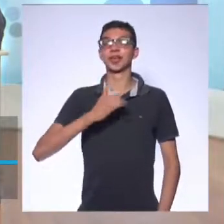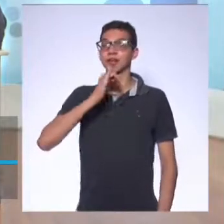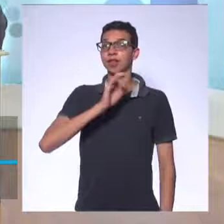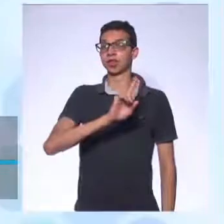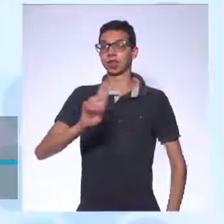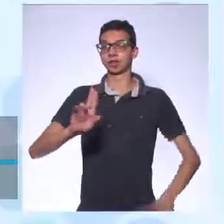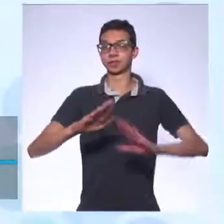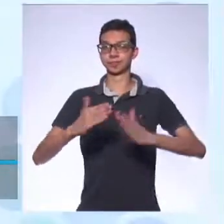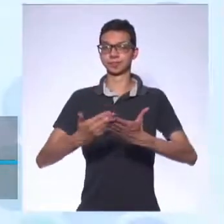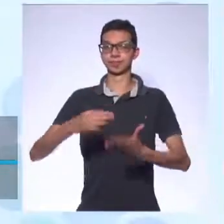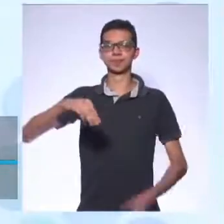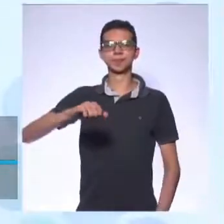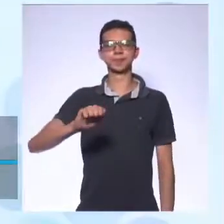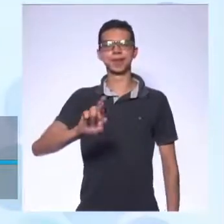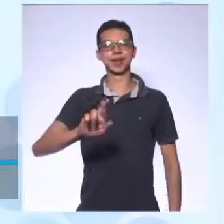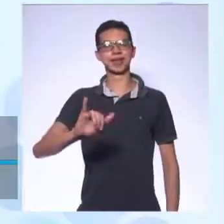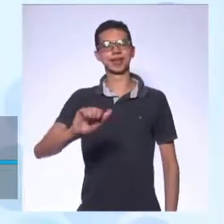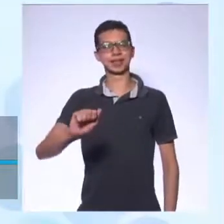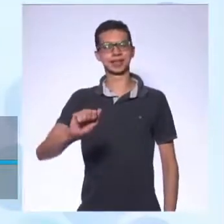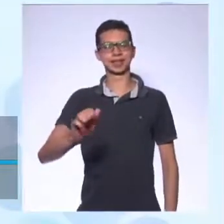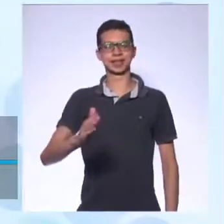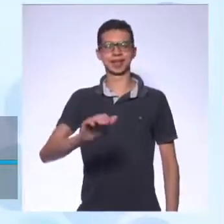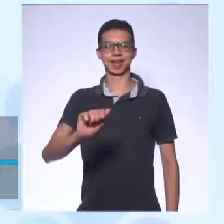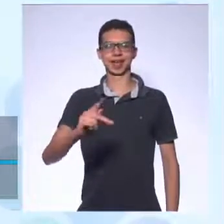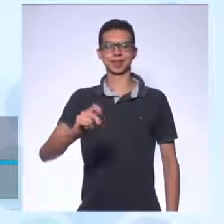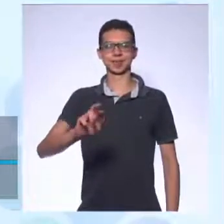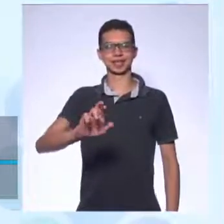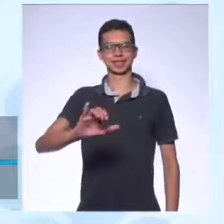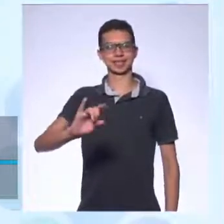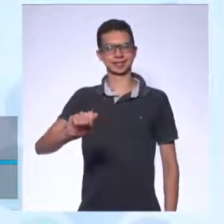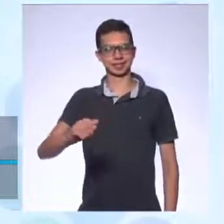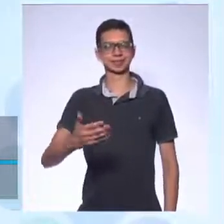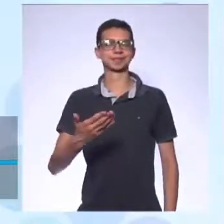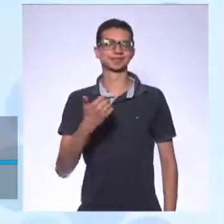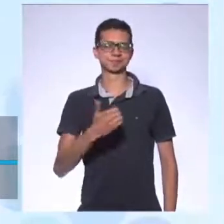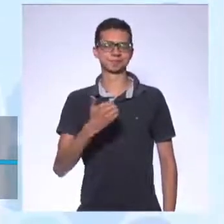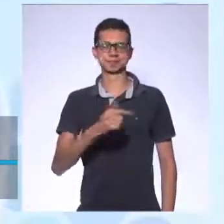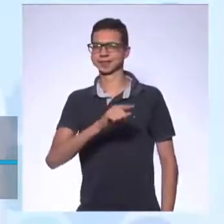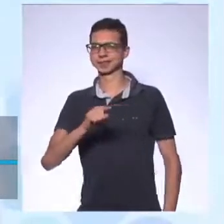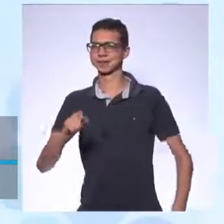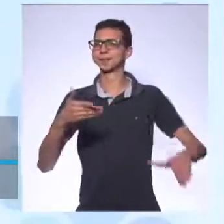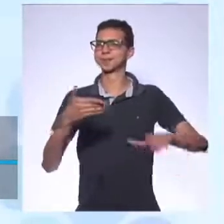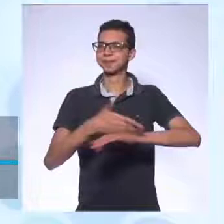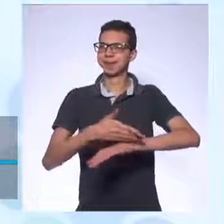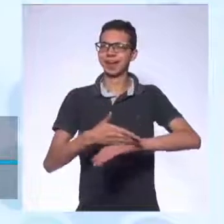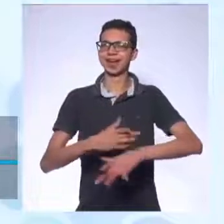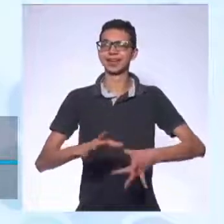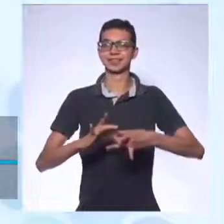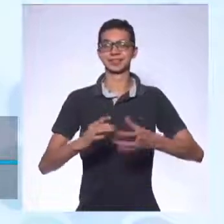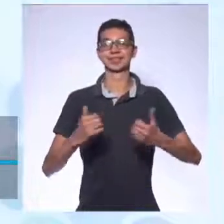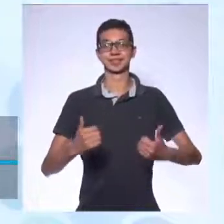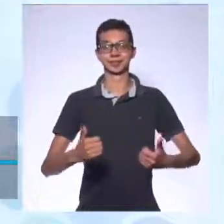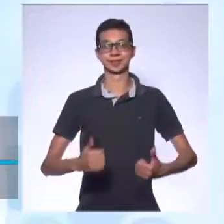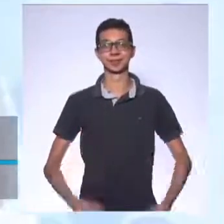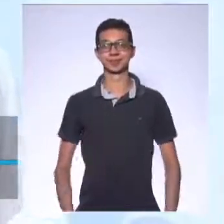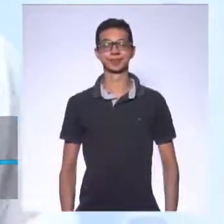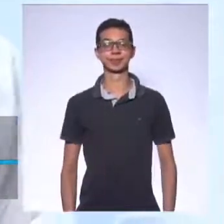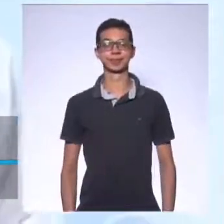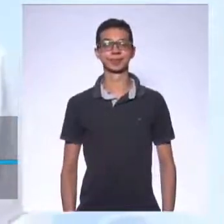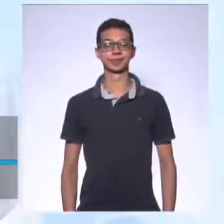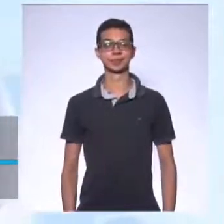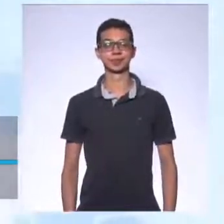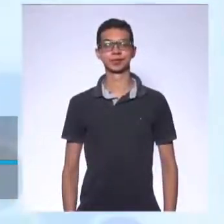Aparecida Félix, Porto. Tá mandado o salve. E manda o povo participar aí com a gente, tá bom? Muito bem. Então, como